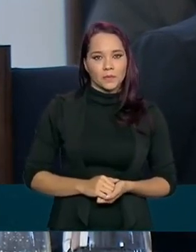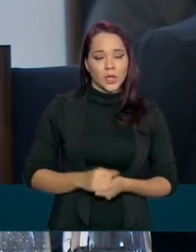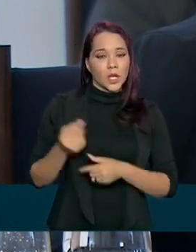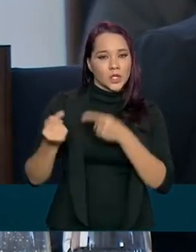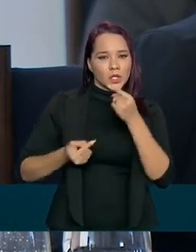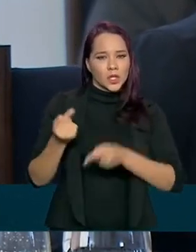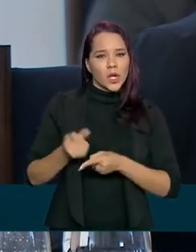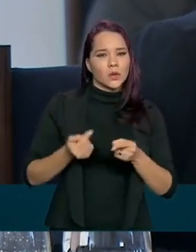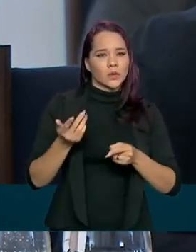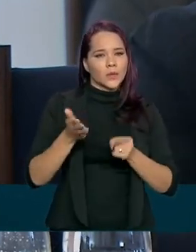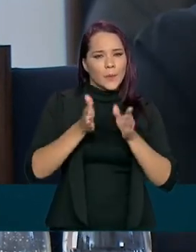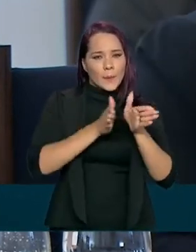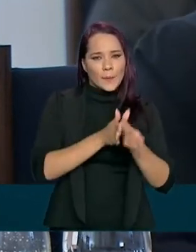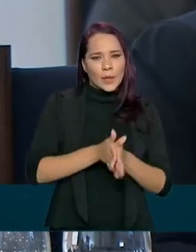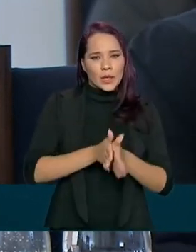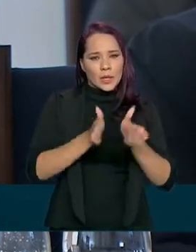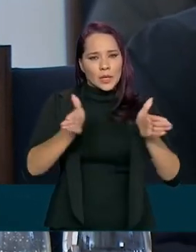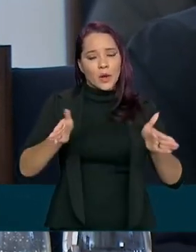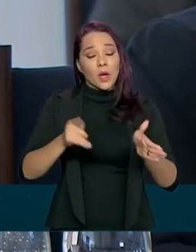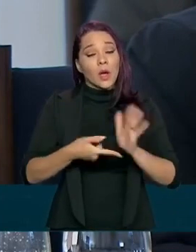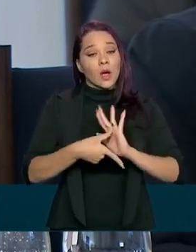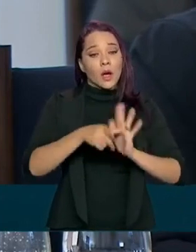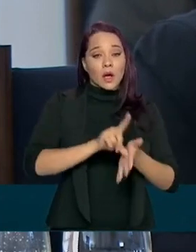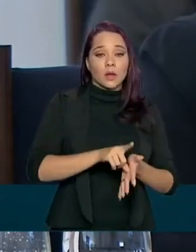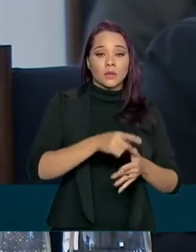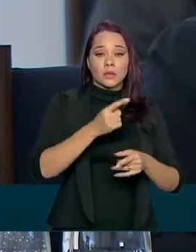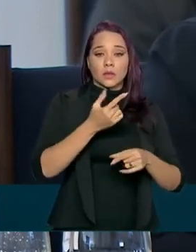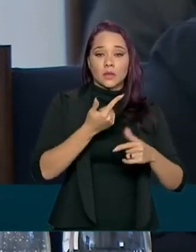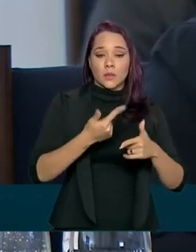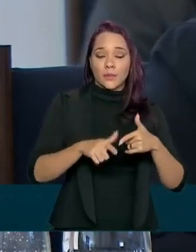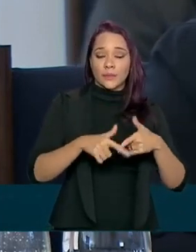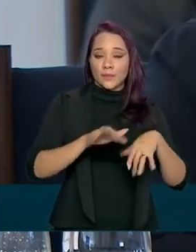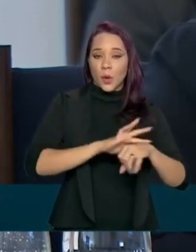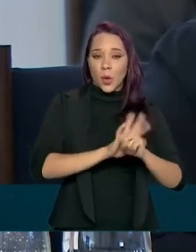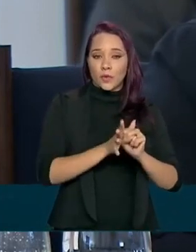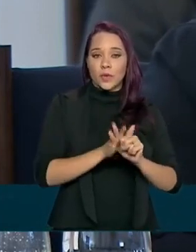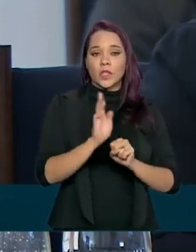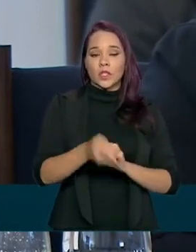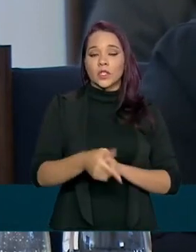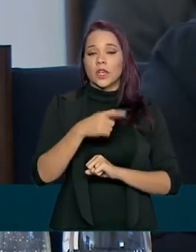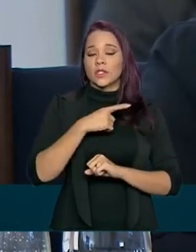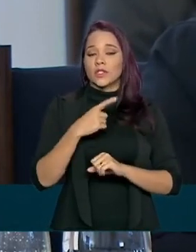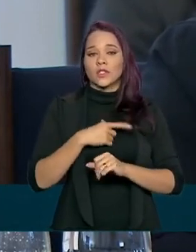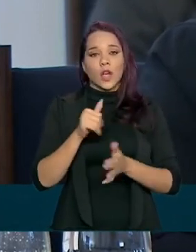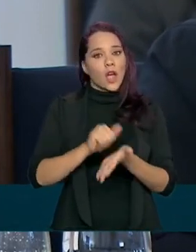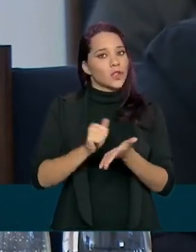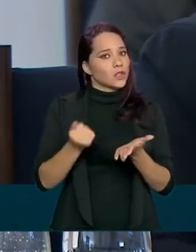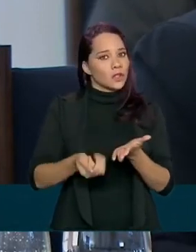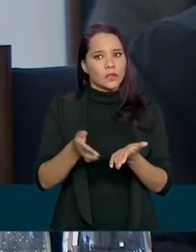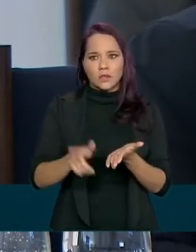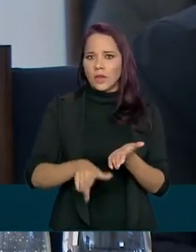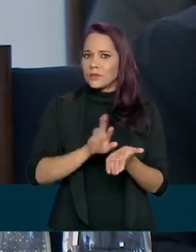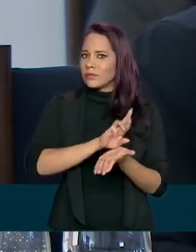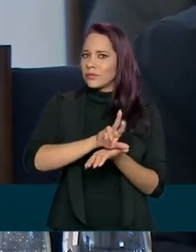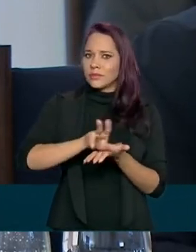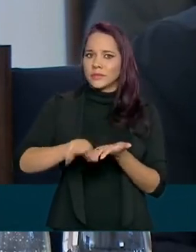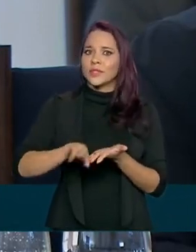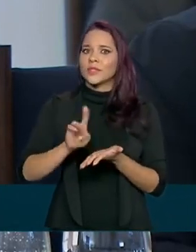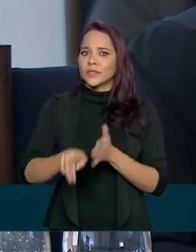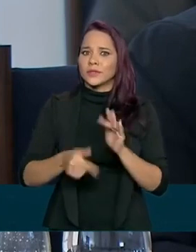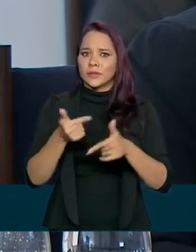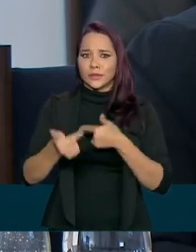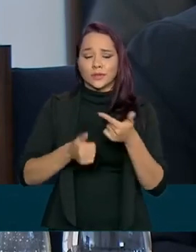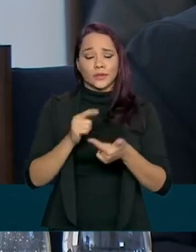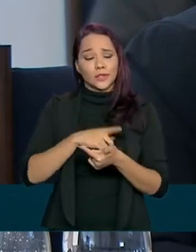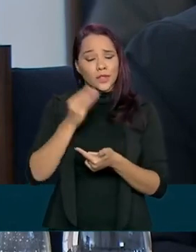diálogos bilaterais tinhamos já antes da academia uma agenda comercial muito ativa mais do que sem precedentes talvez